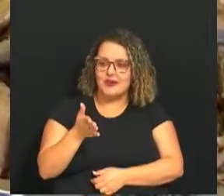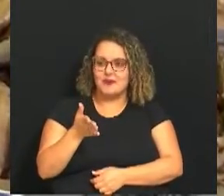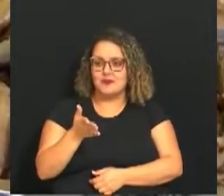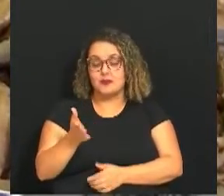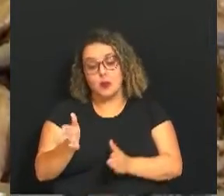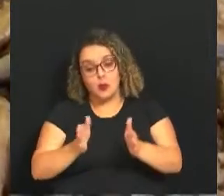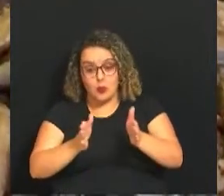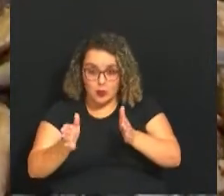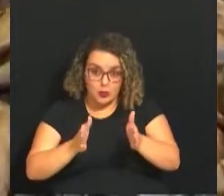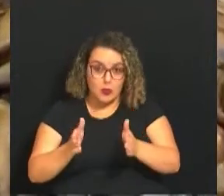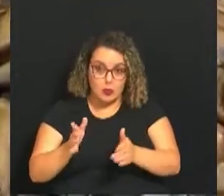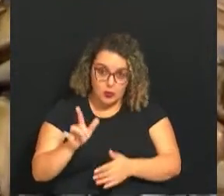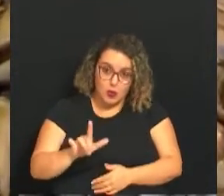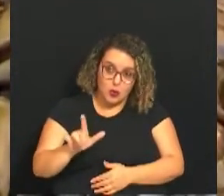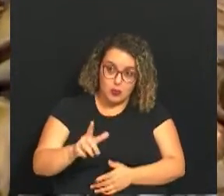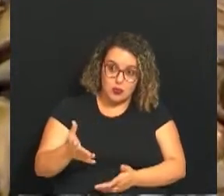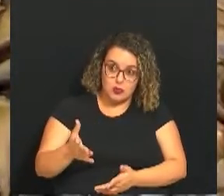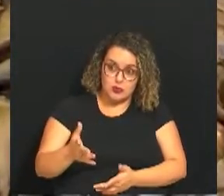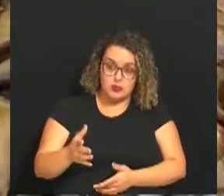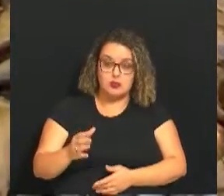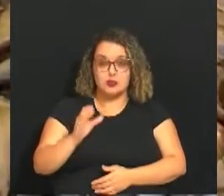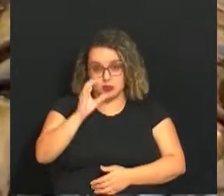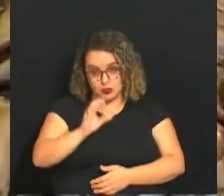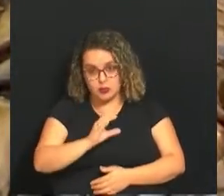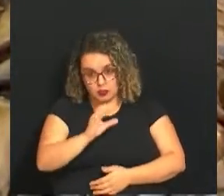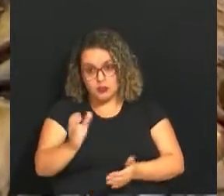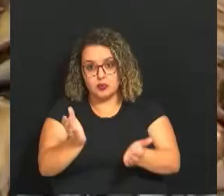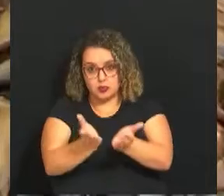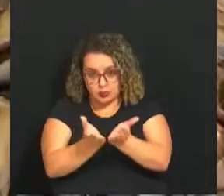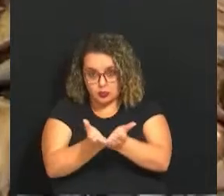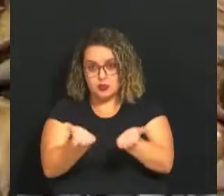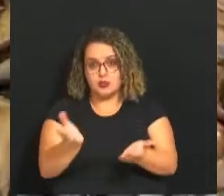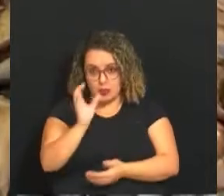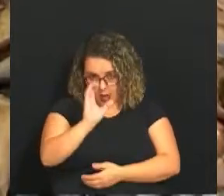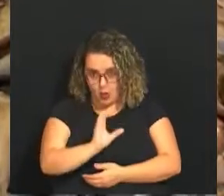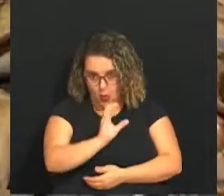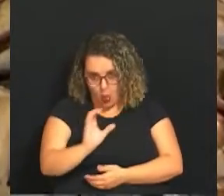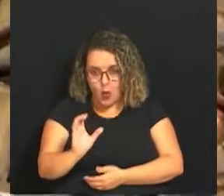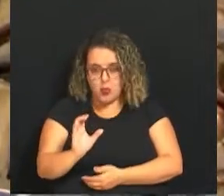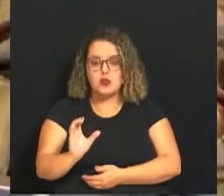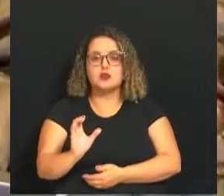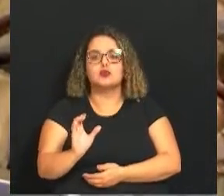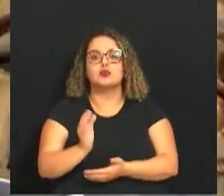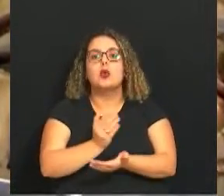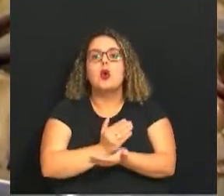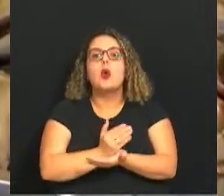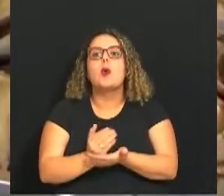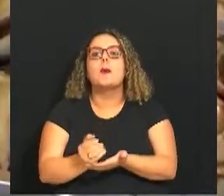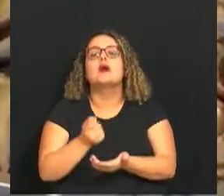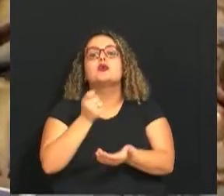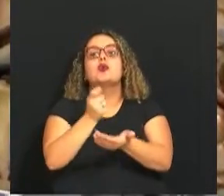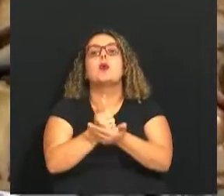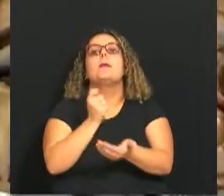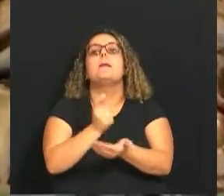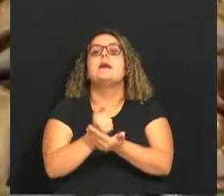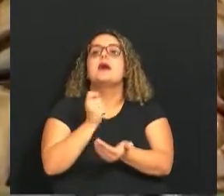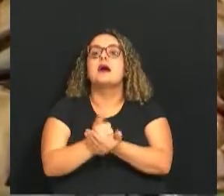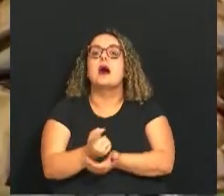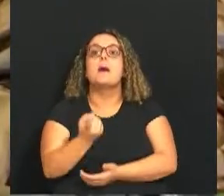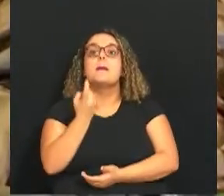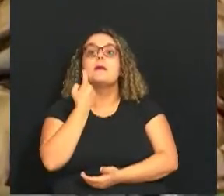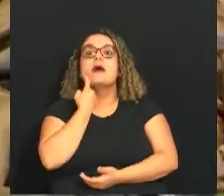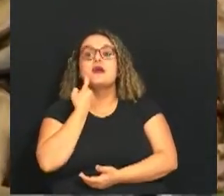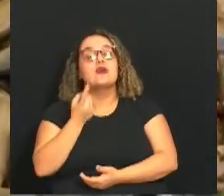época, evidentemente, principalmente os cristãos católicos acabam adquirindo muitos peixes e olha só,